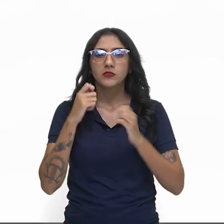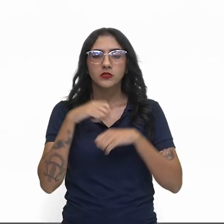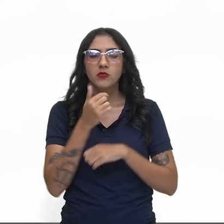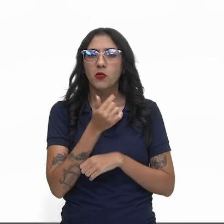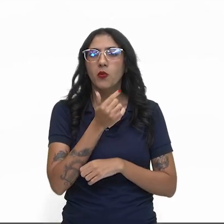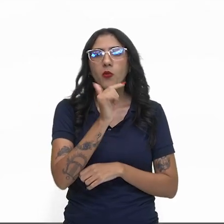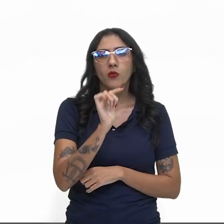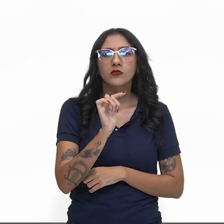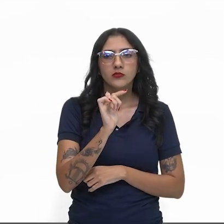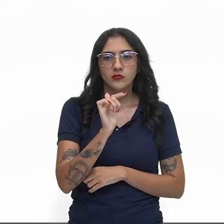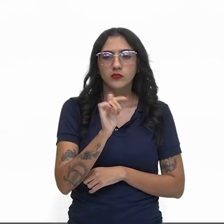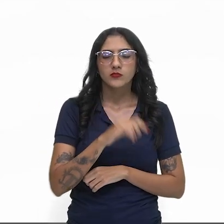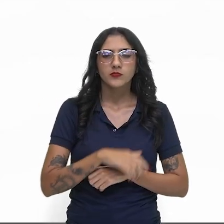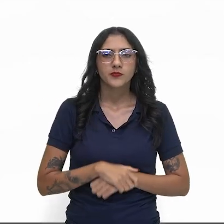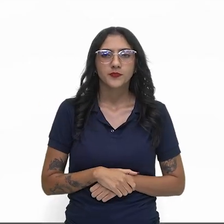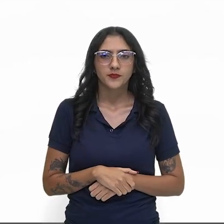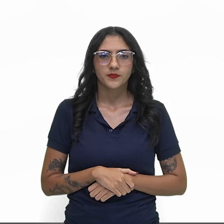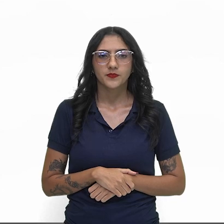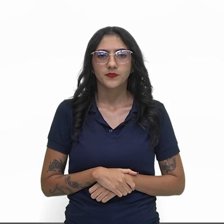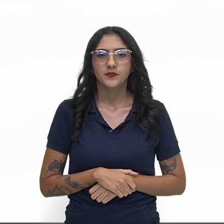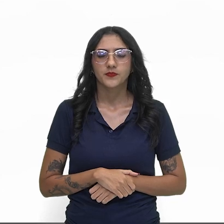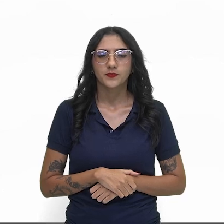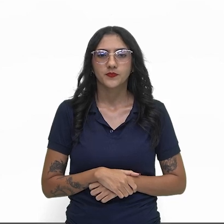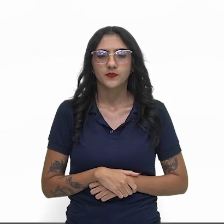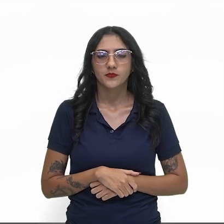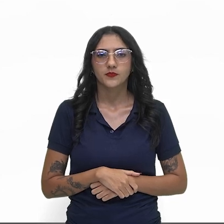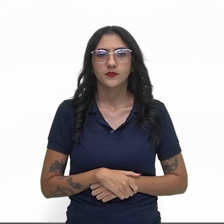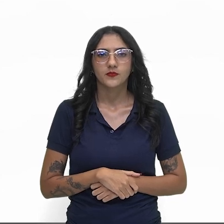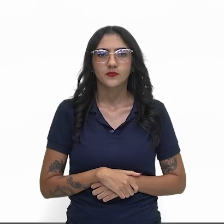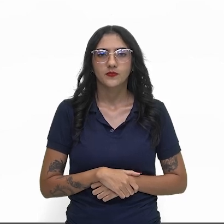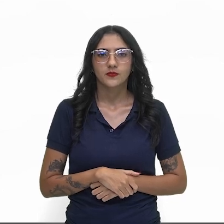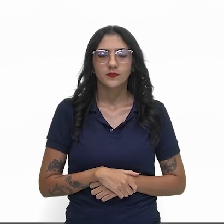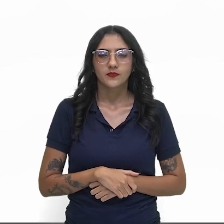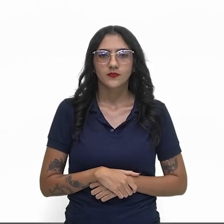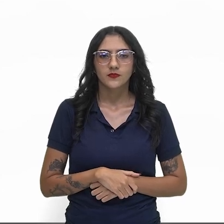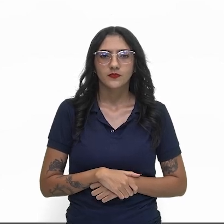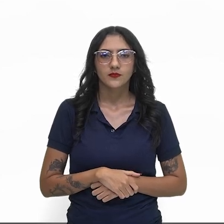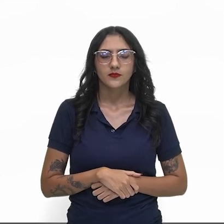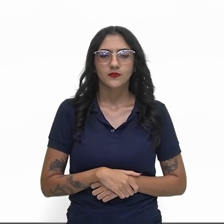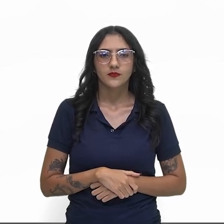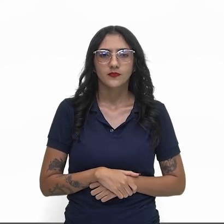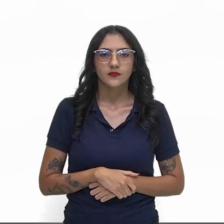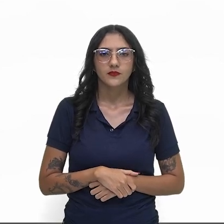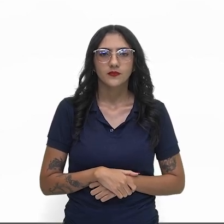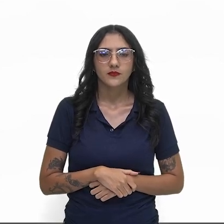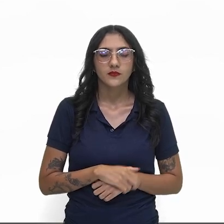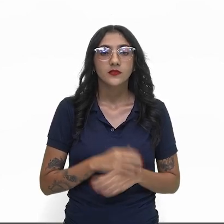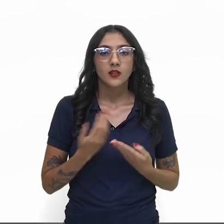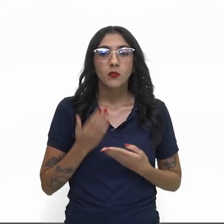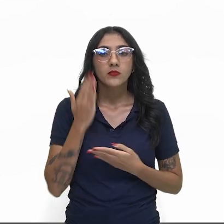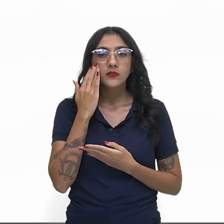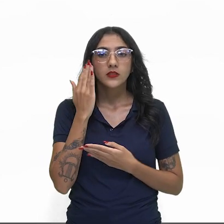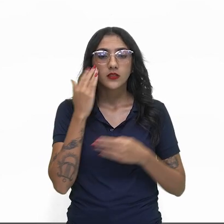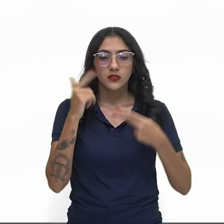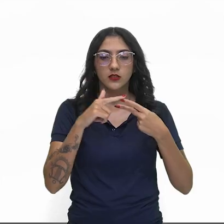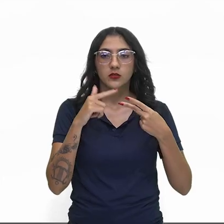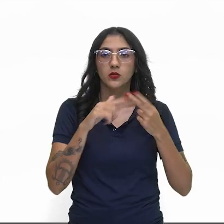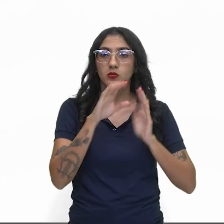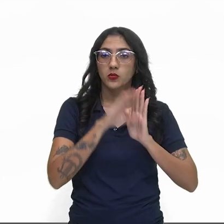em outra modalidade de energia. E agora, quando se fala gerador e receptor, eu tenho que